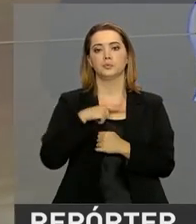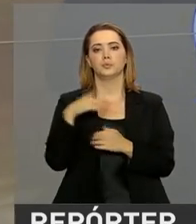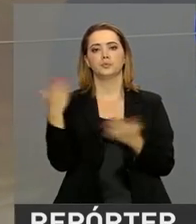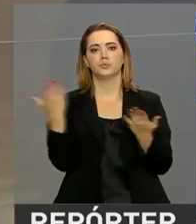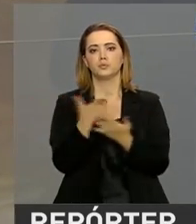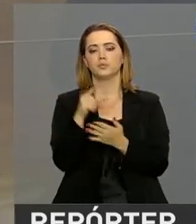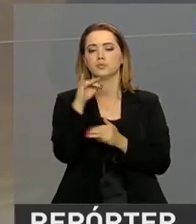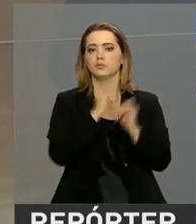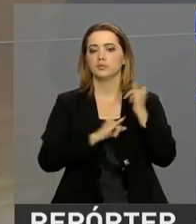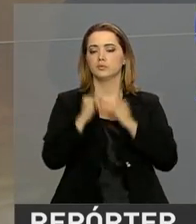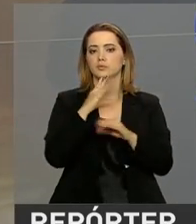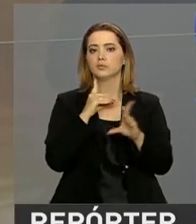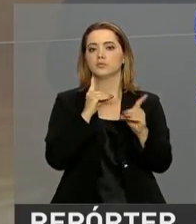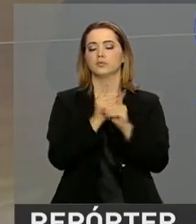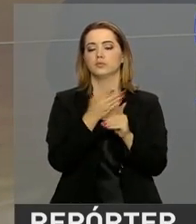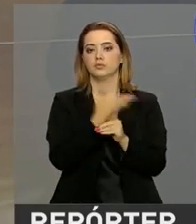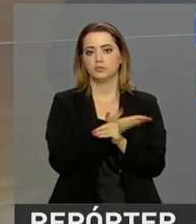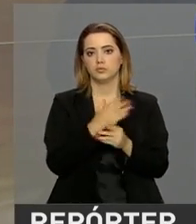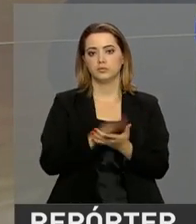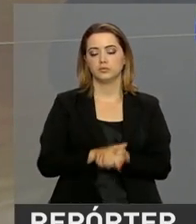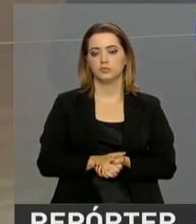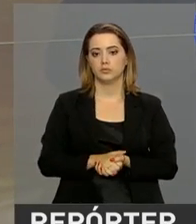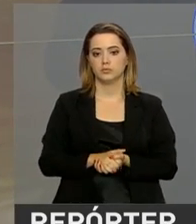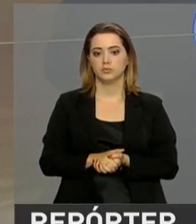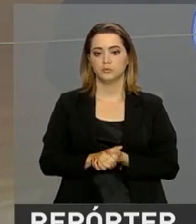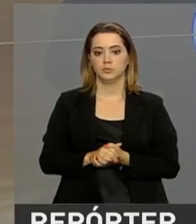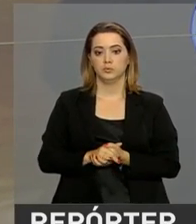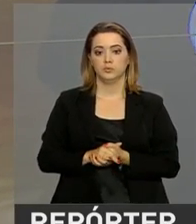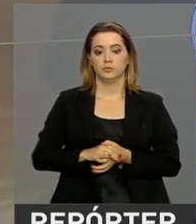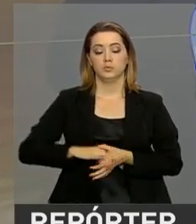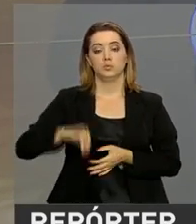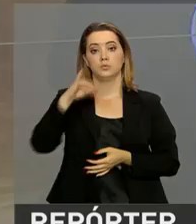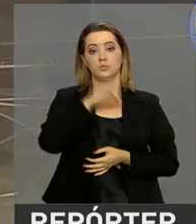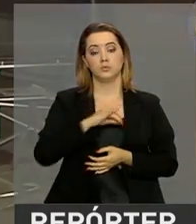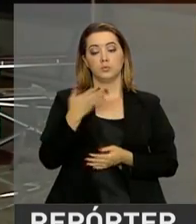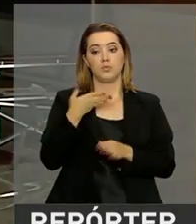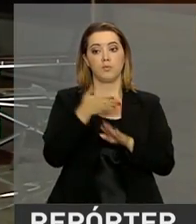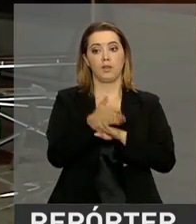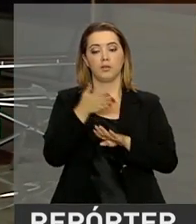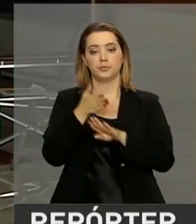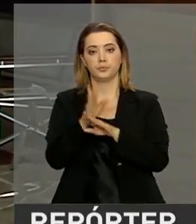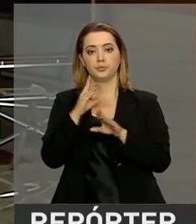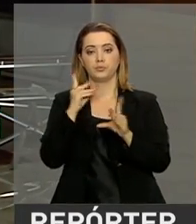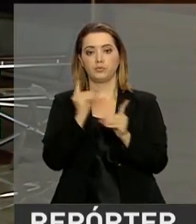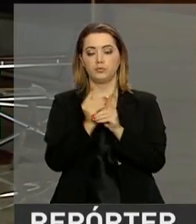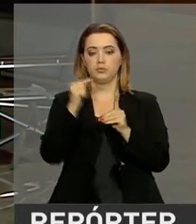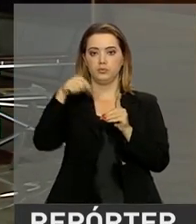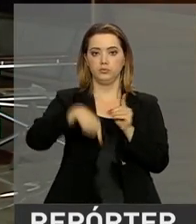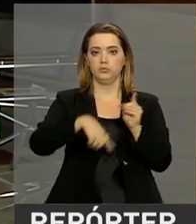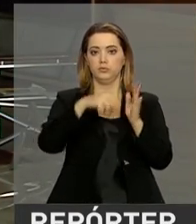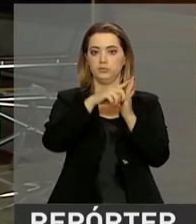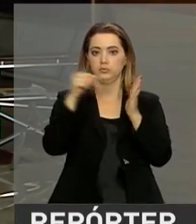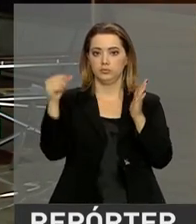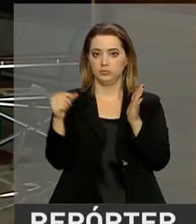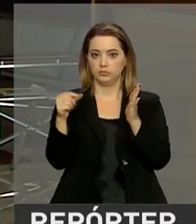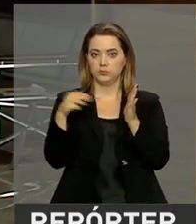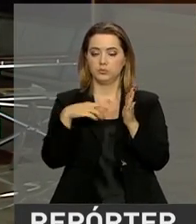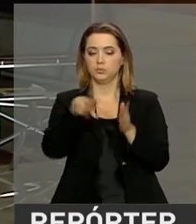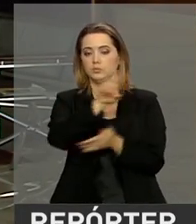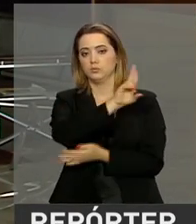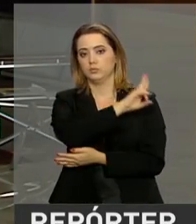para a gente sobre esse encontro olê olá zé luís participaram desse encontro aqui no palácio do planalto representantes